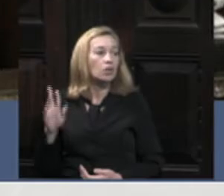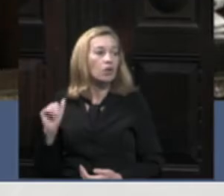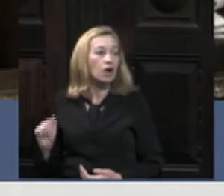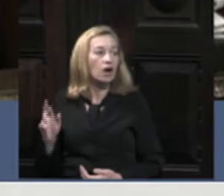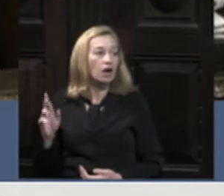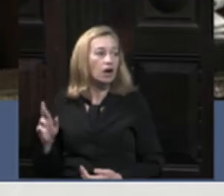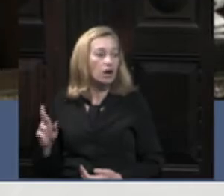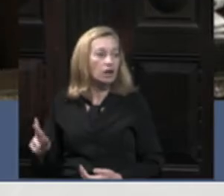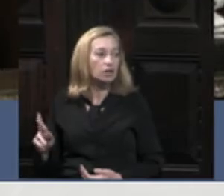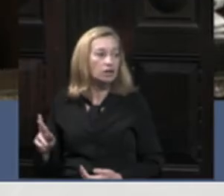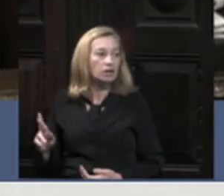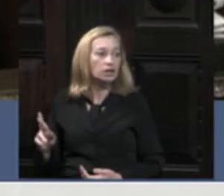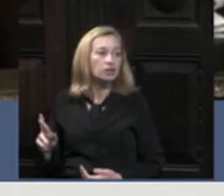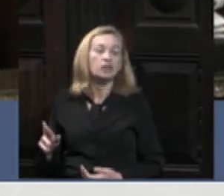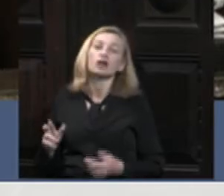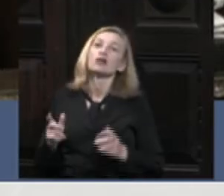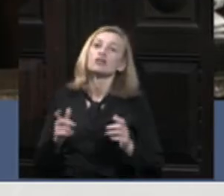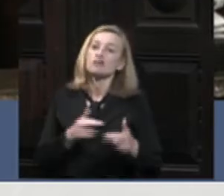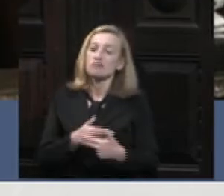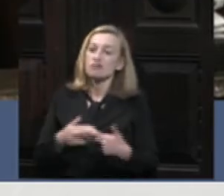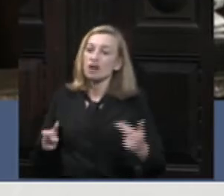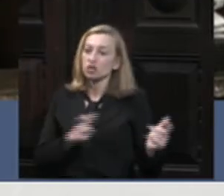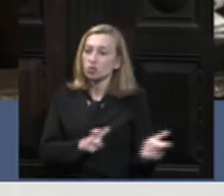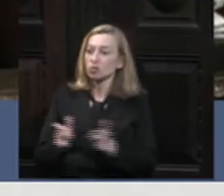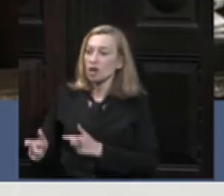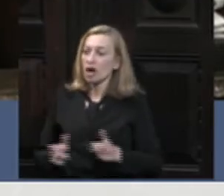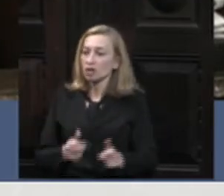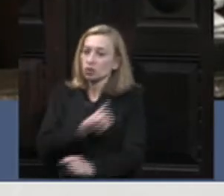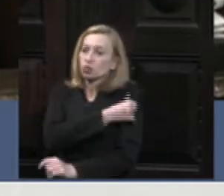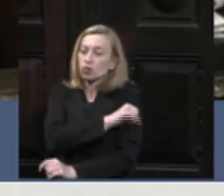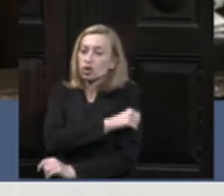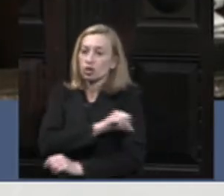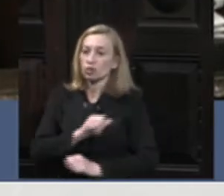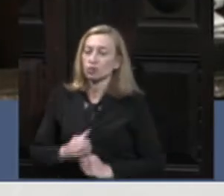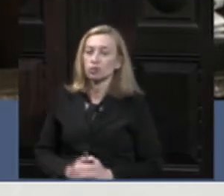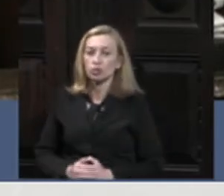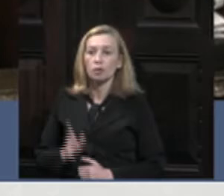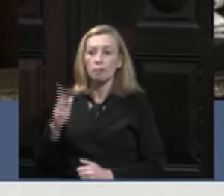Recreio, Jacarepaguá e as Vargens.